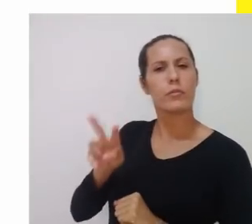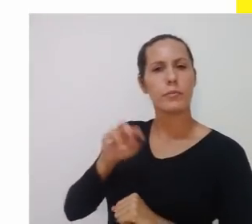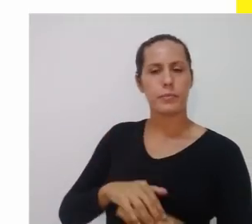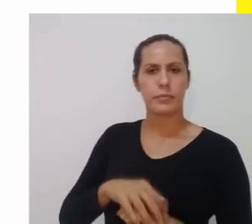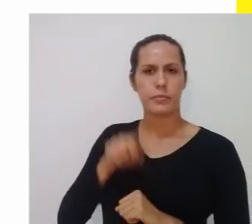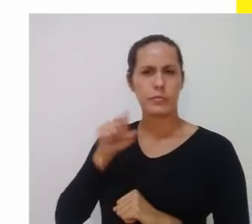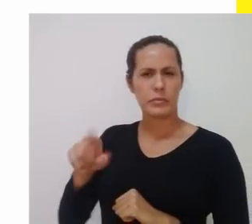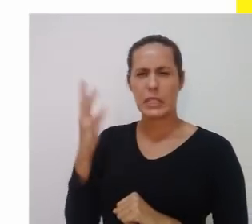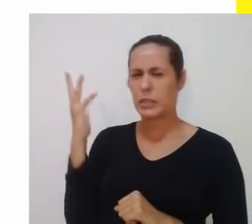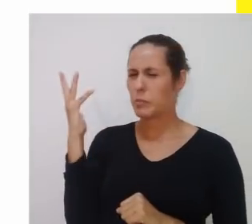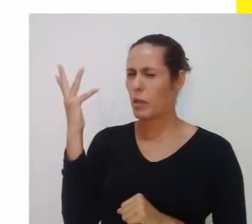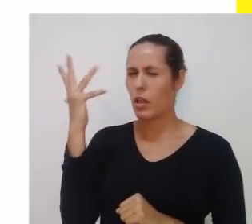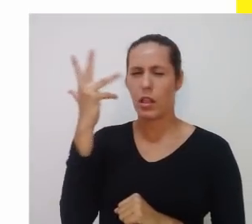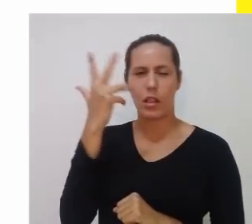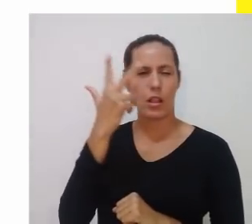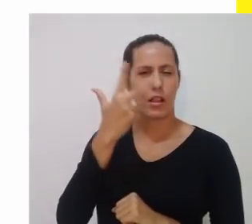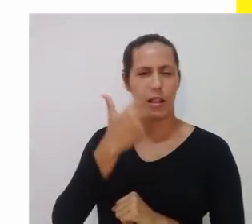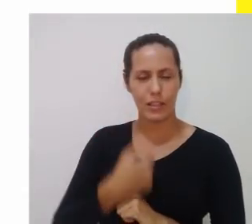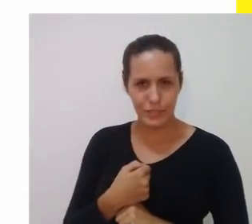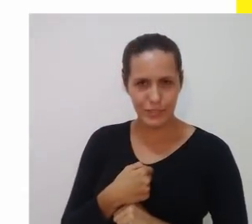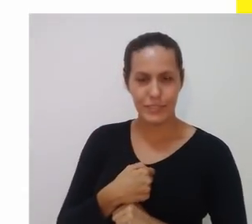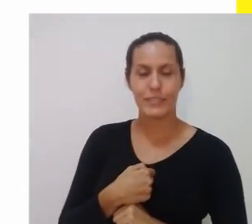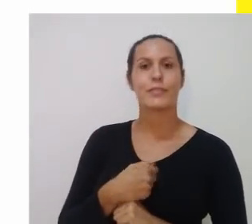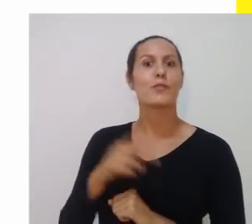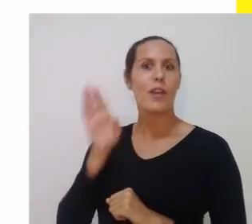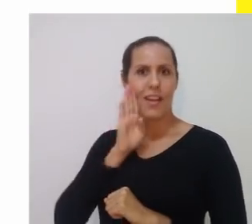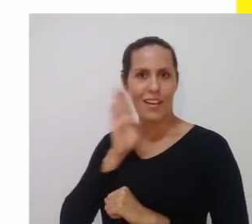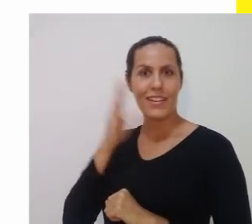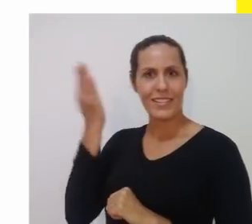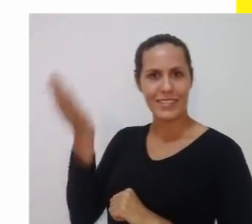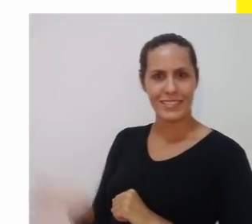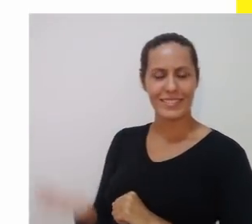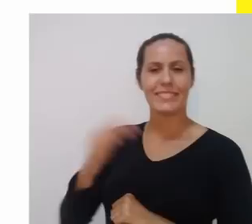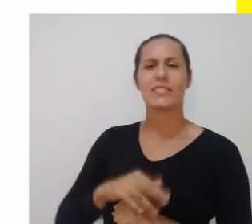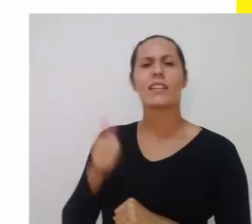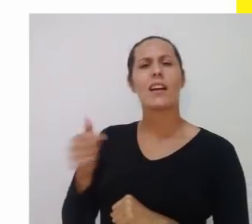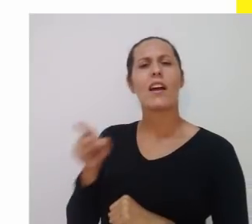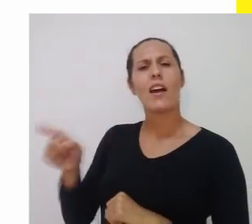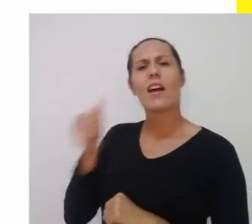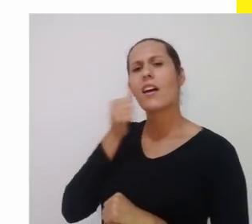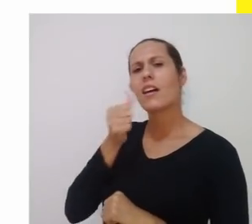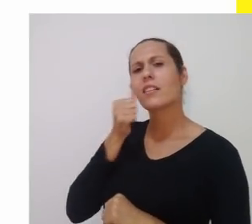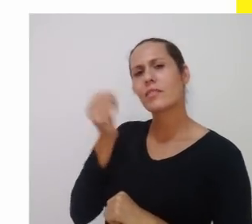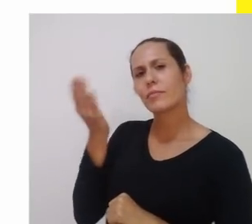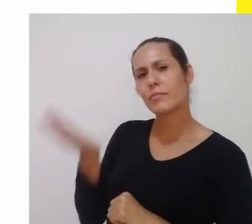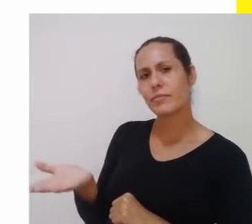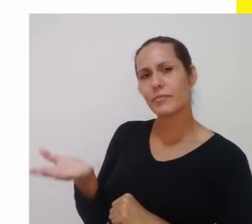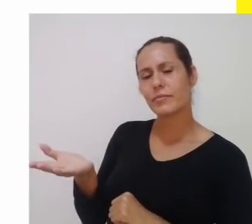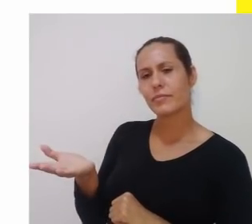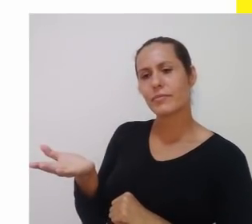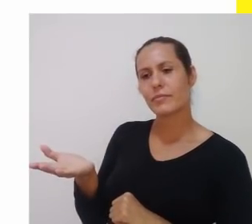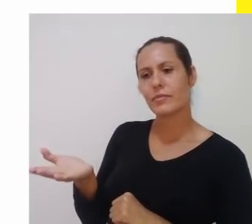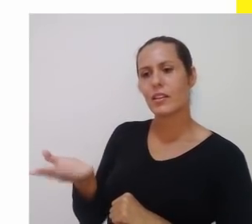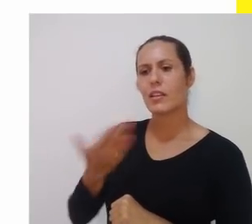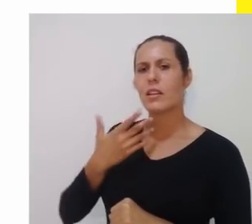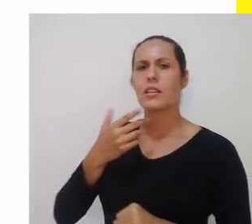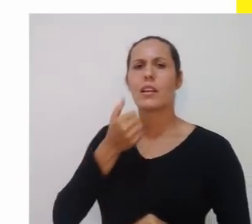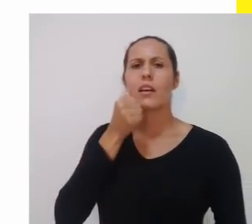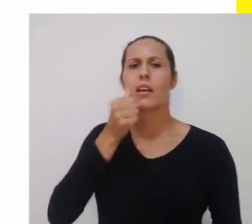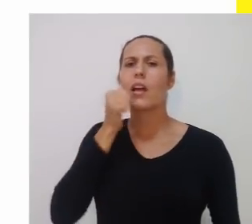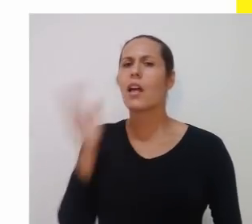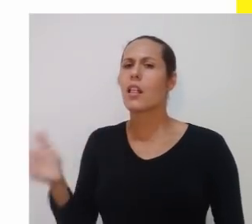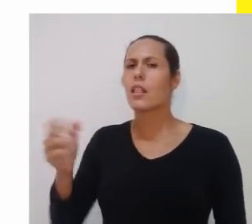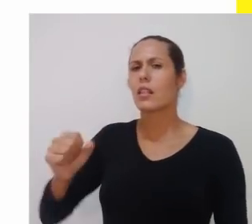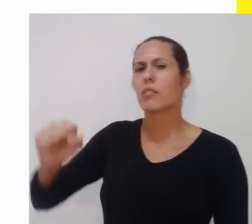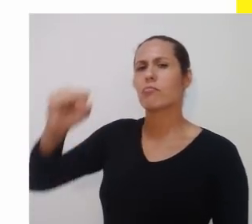que vocês vissem essa imagem. Essa imagem é linda. Essa imagem é muito legal. Veja essa